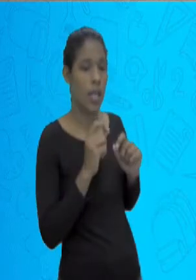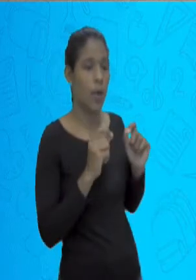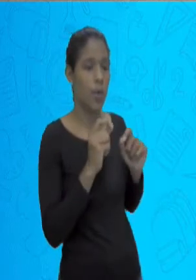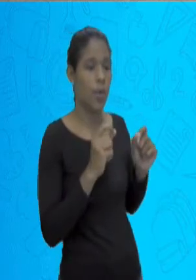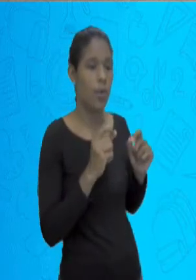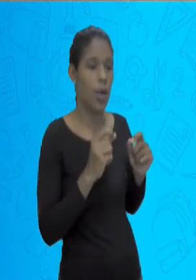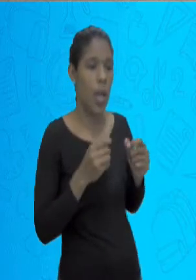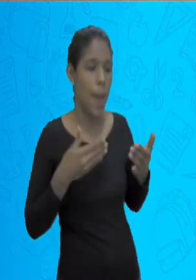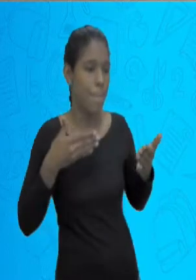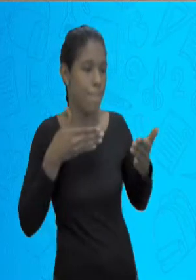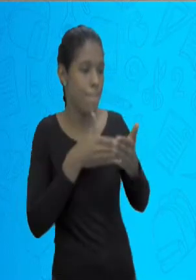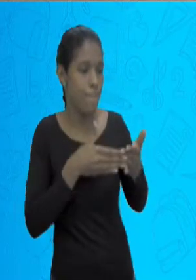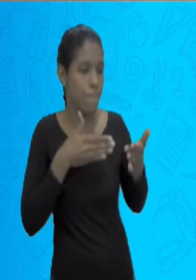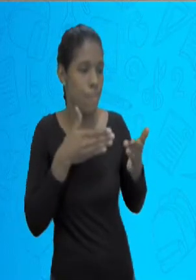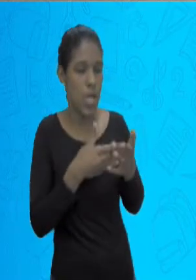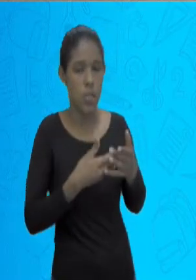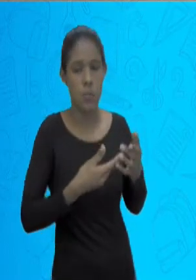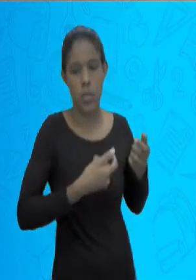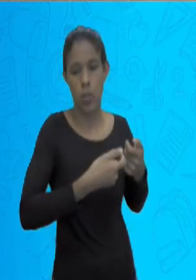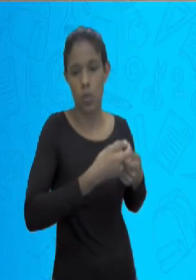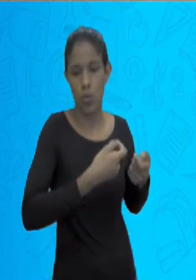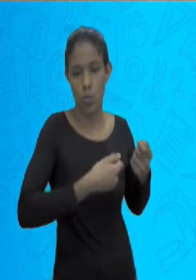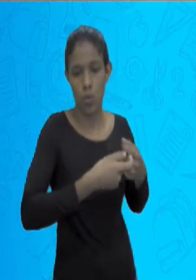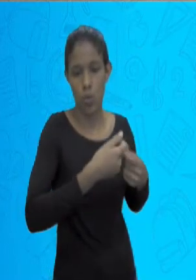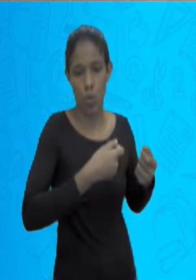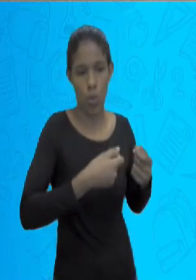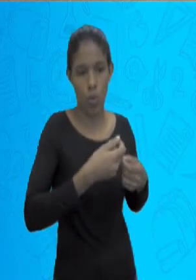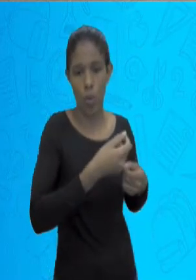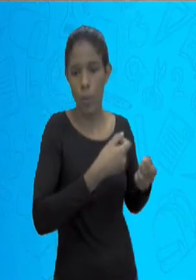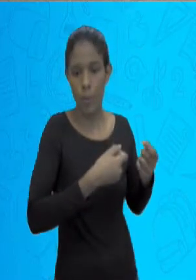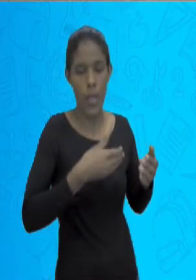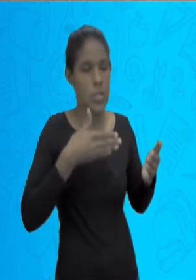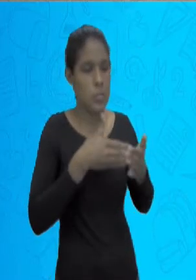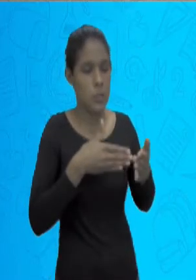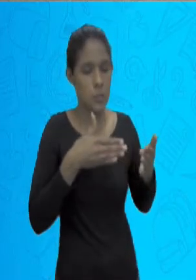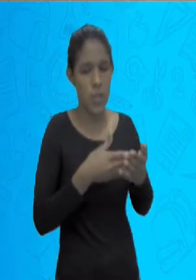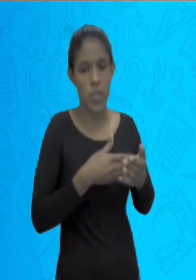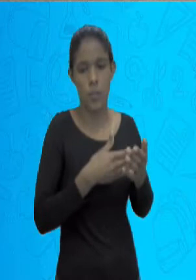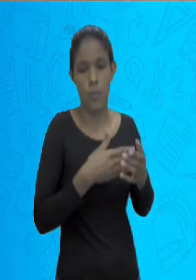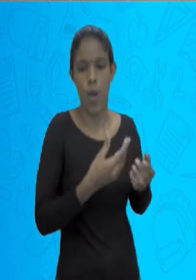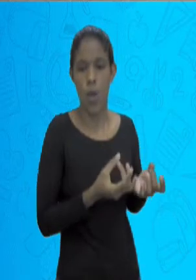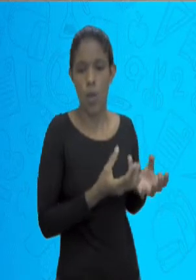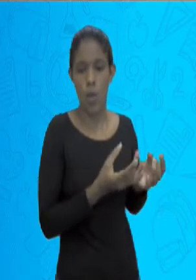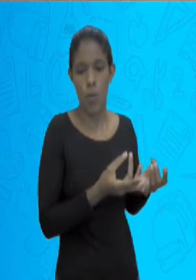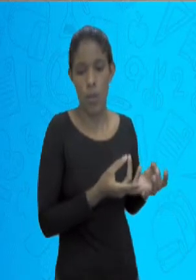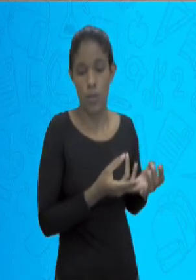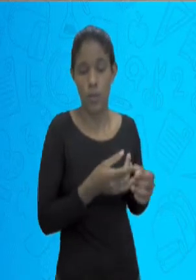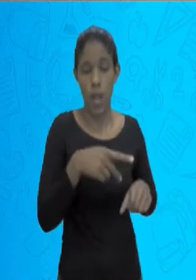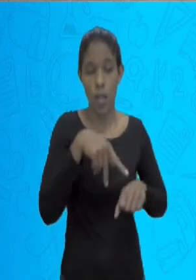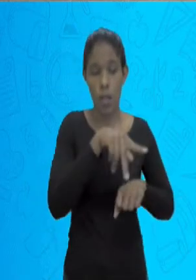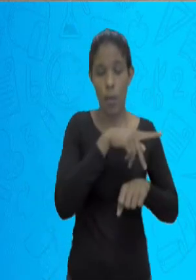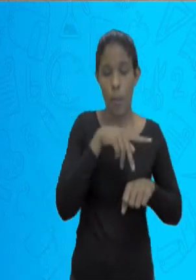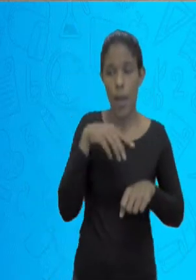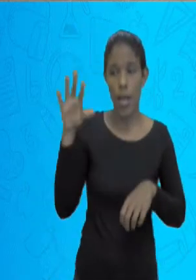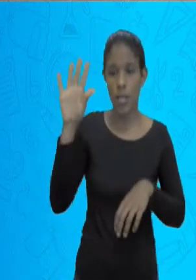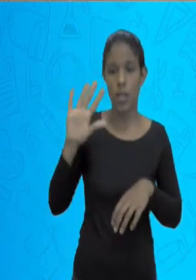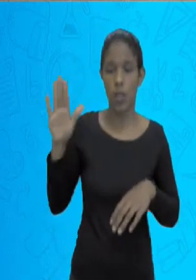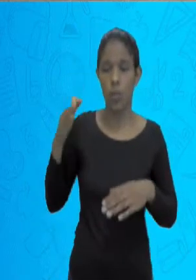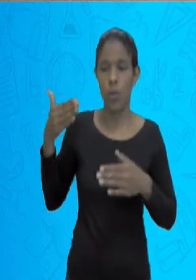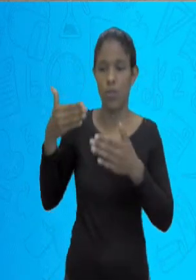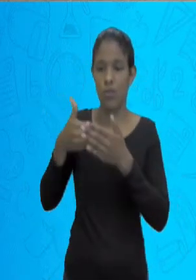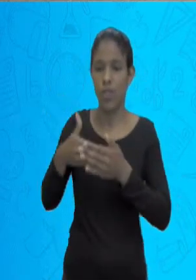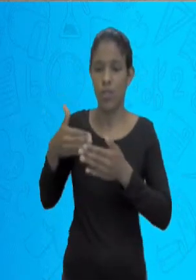tentativa de enfraquecer a economia inglesa, obrigando todos os países europeus a fechar os seus portos ao comércio